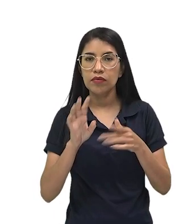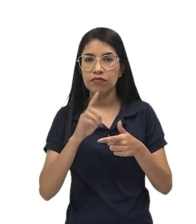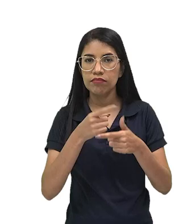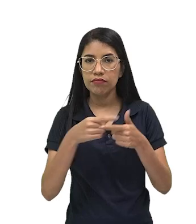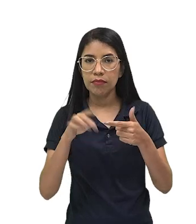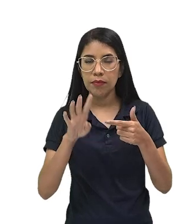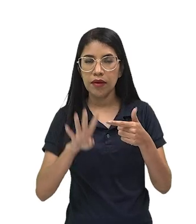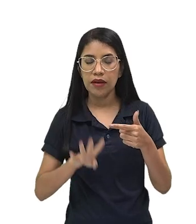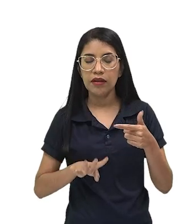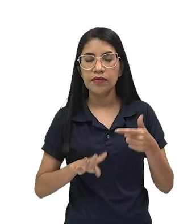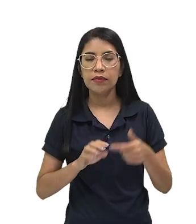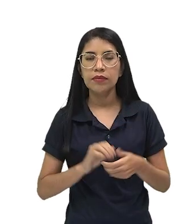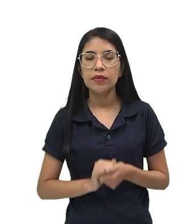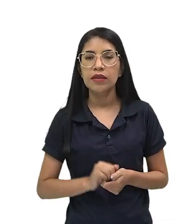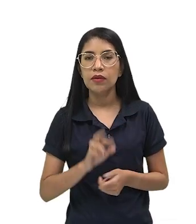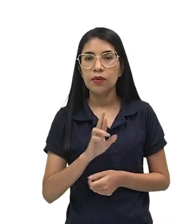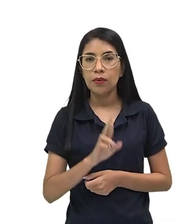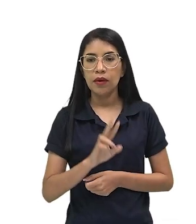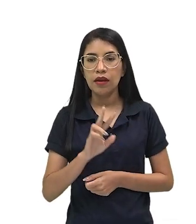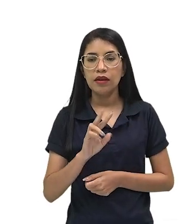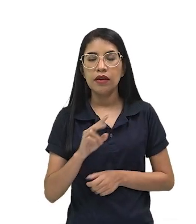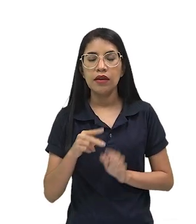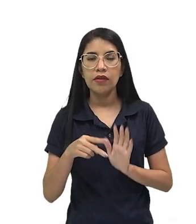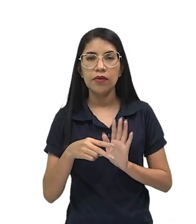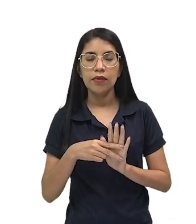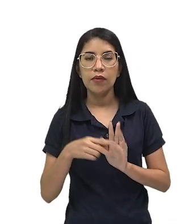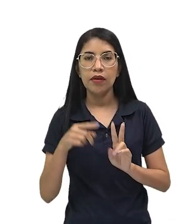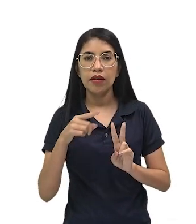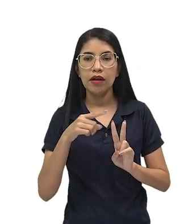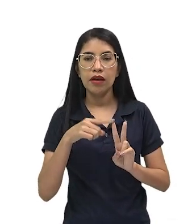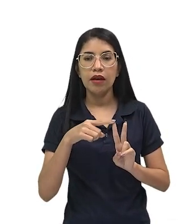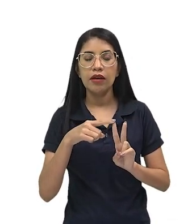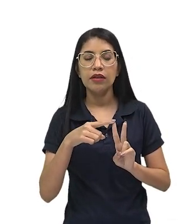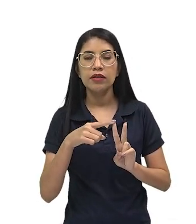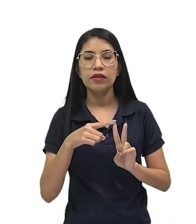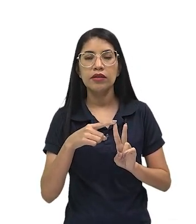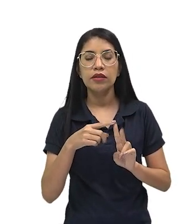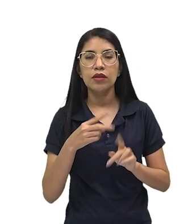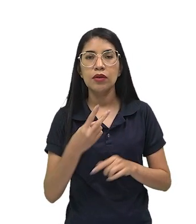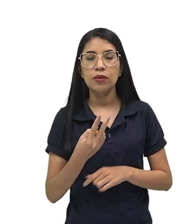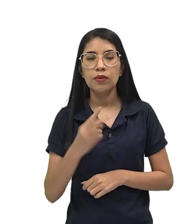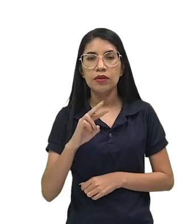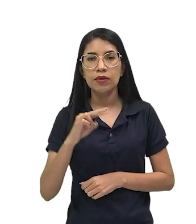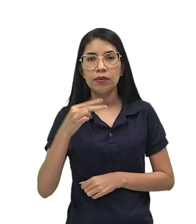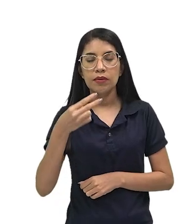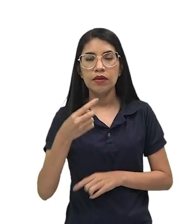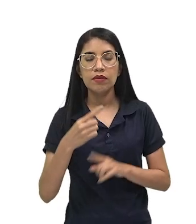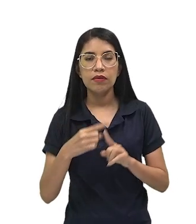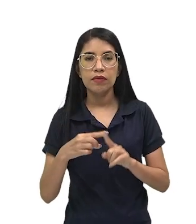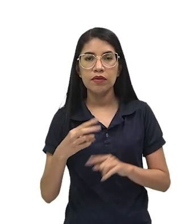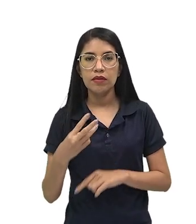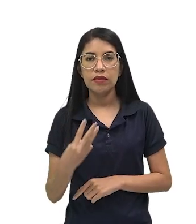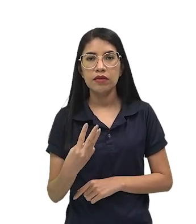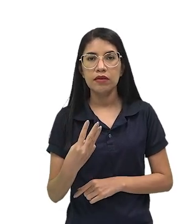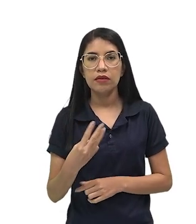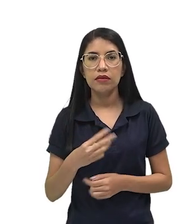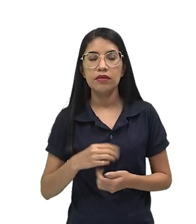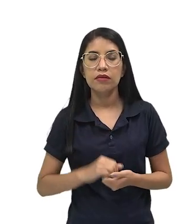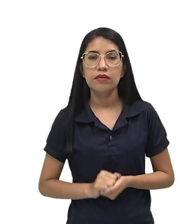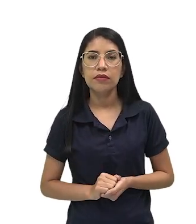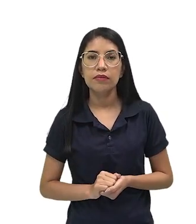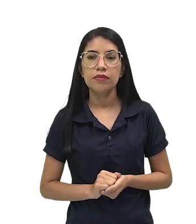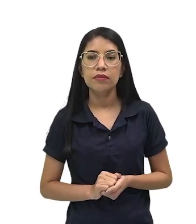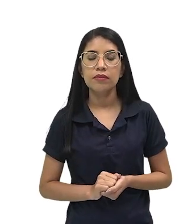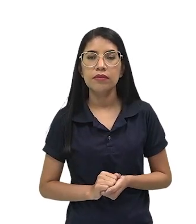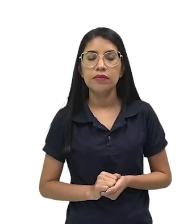primos. Então, esse meu R, ó, é 2 ao quadrado vezes 3. Ó.